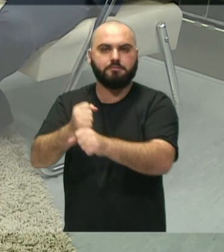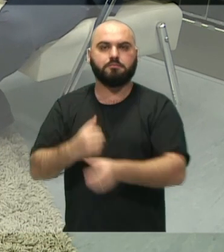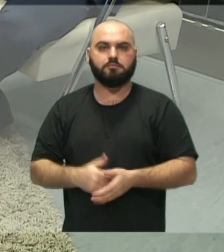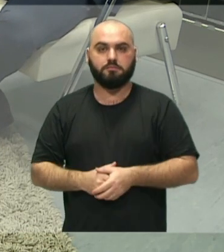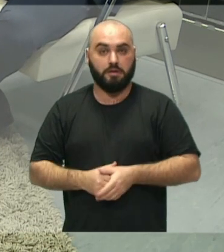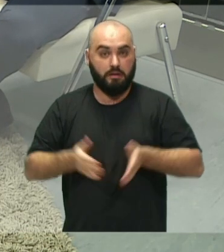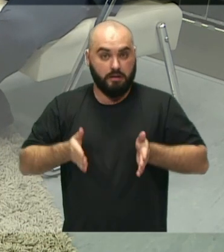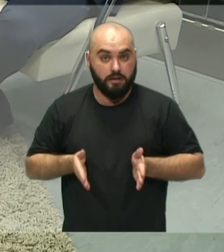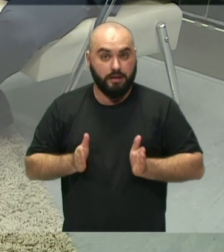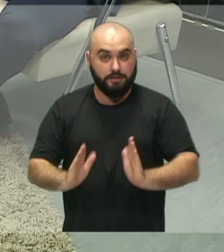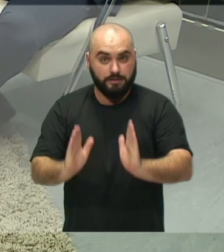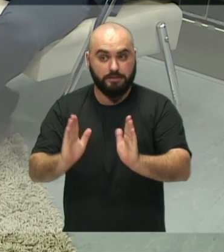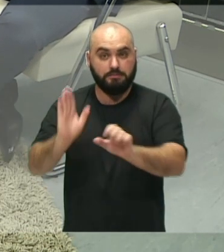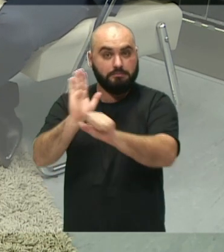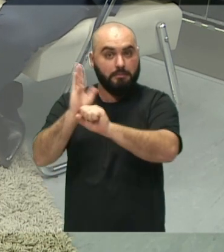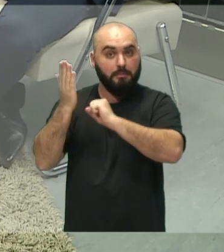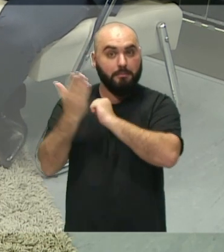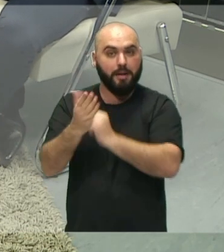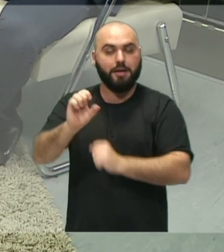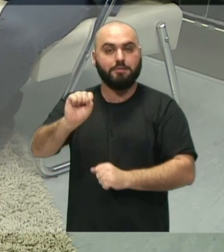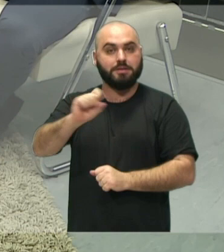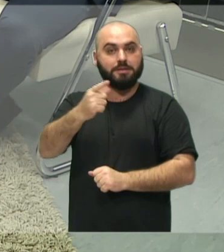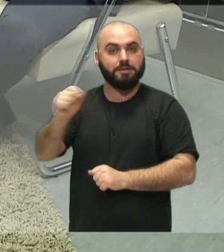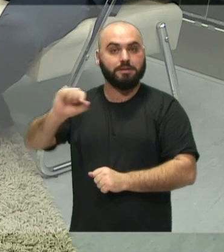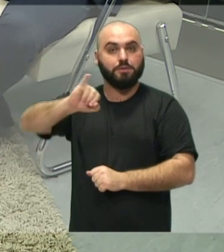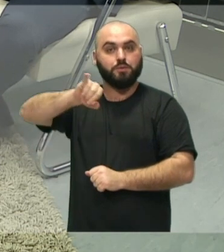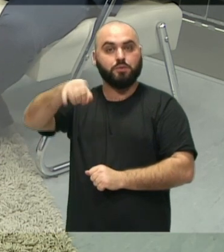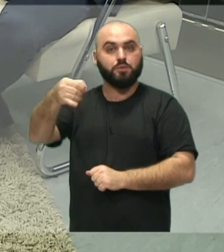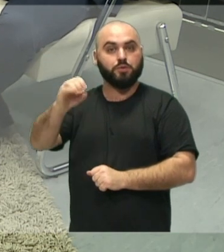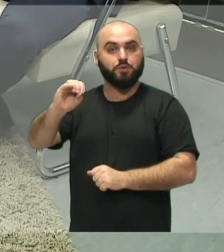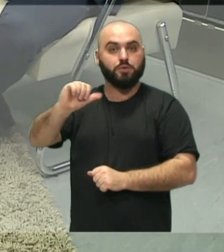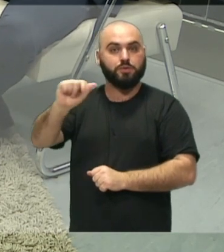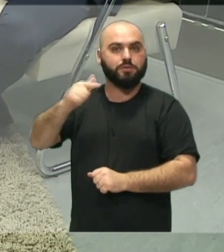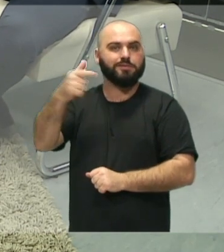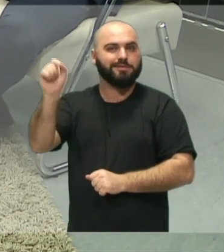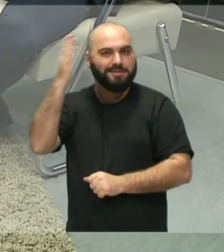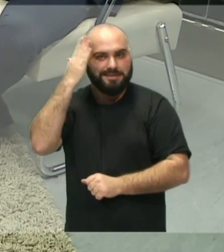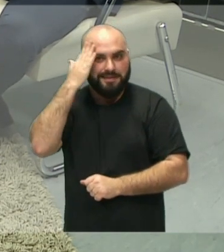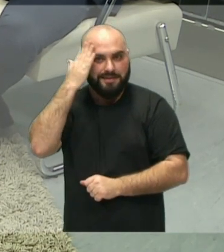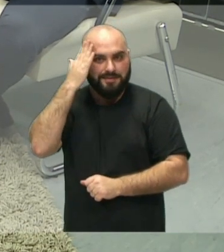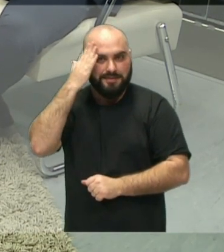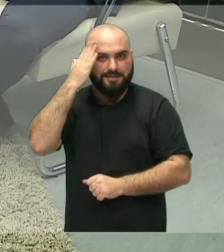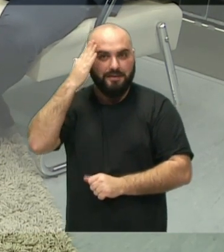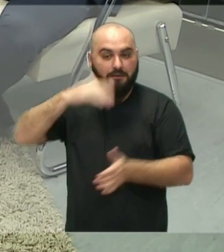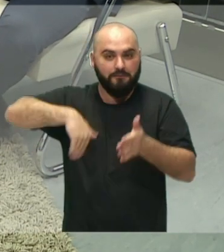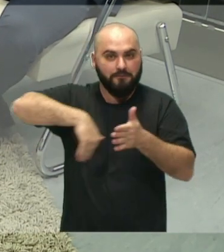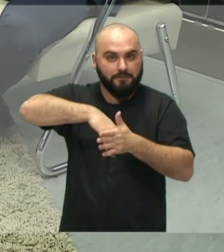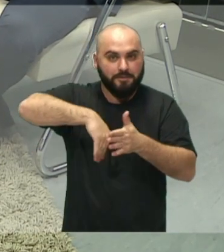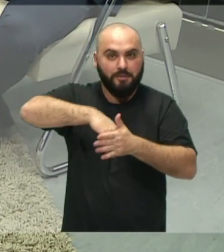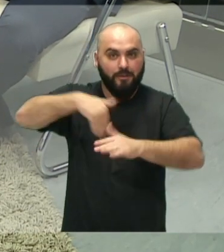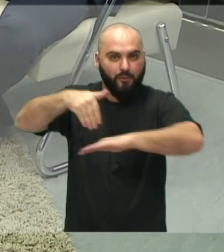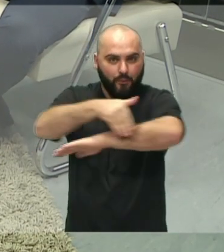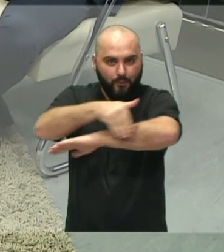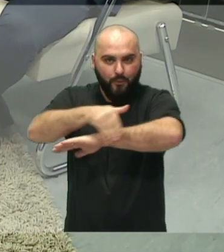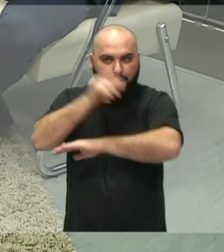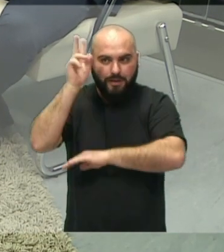e criado ali no bairro São João, do tempo que a gente ainda jogava bola, jogava futebol na rua,